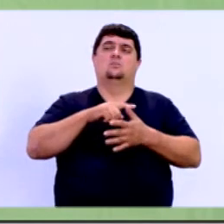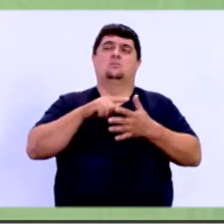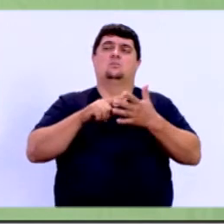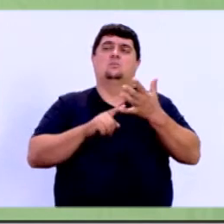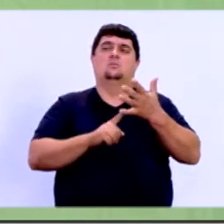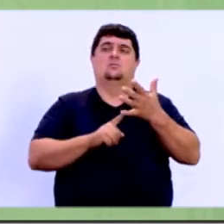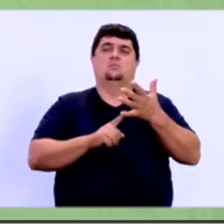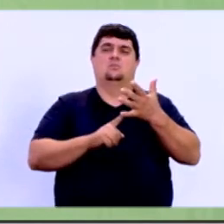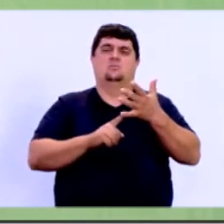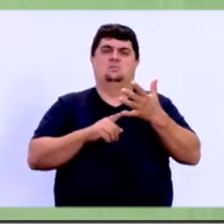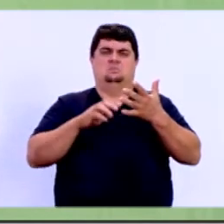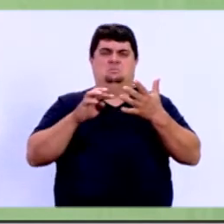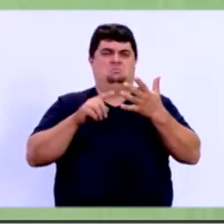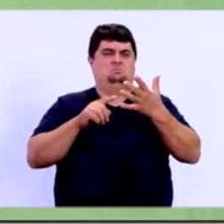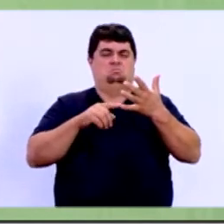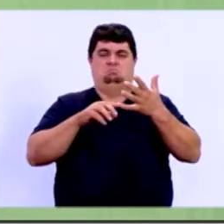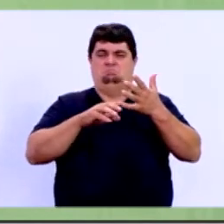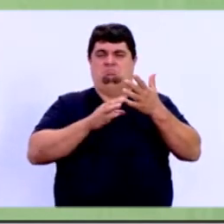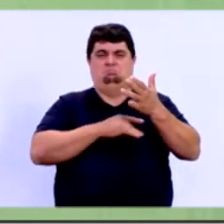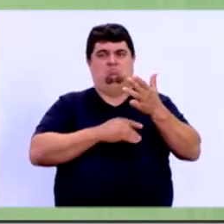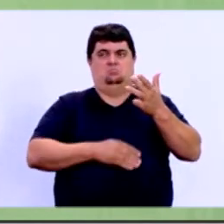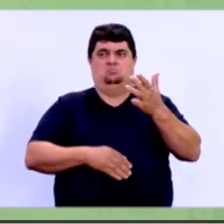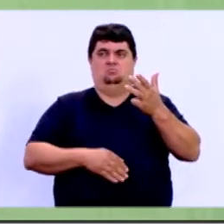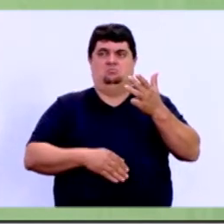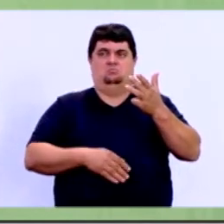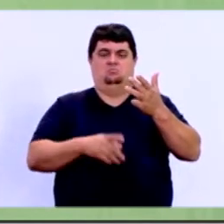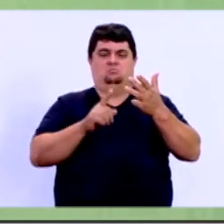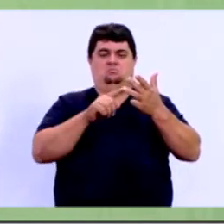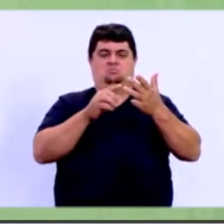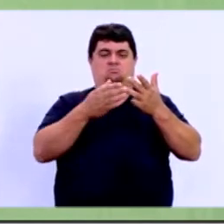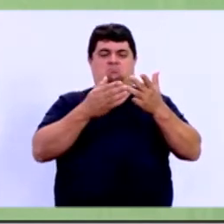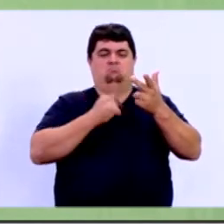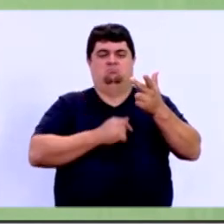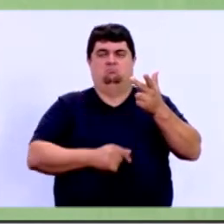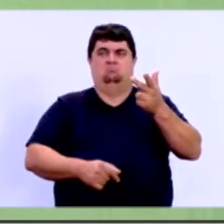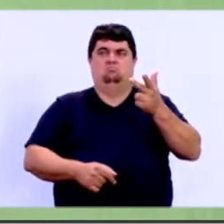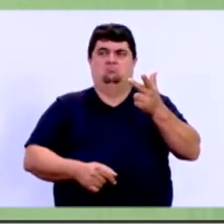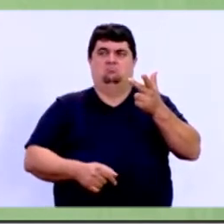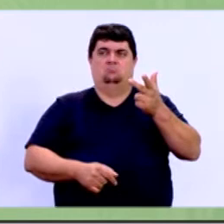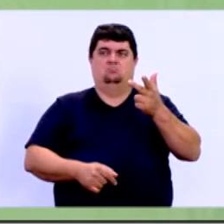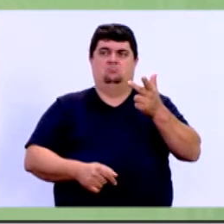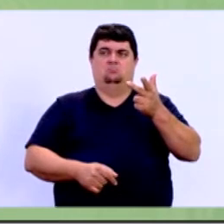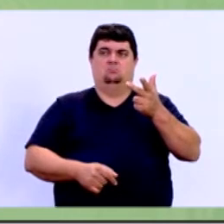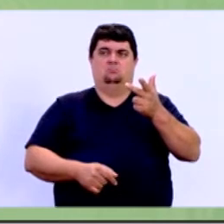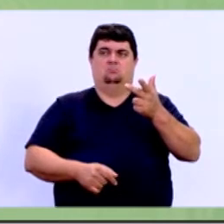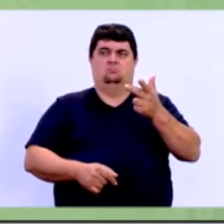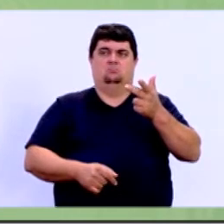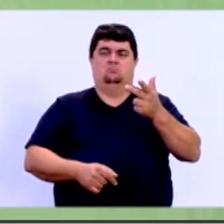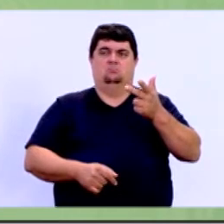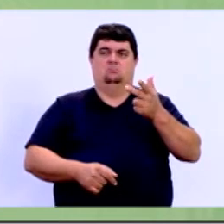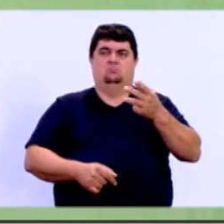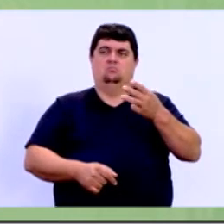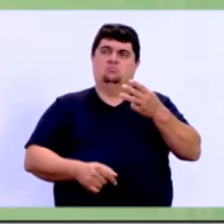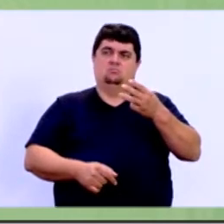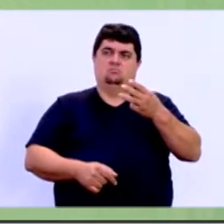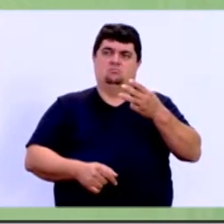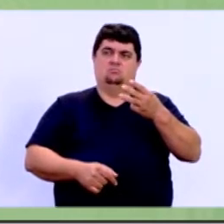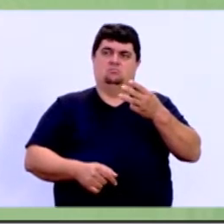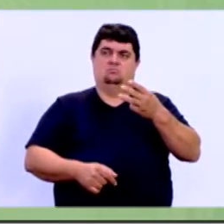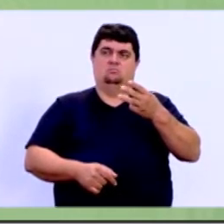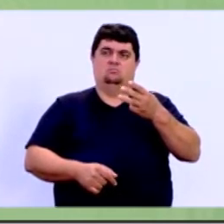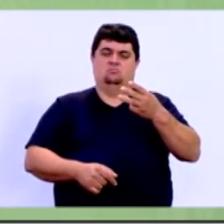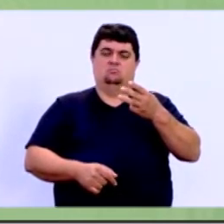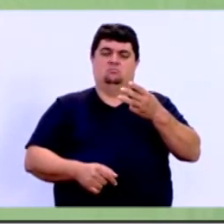falei de nível de talento, nem falei de nível funcional, né? Só aí nós temos a eliminação de duas